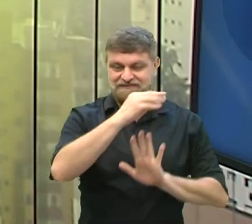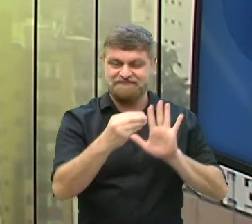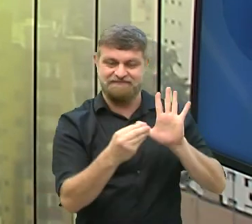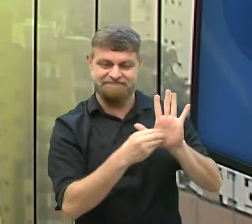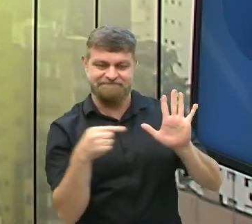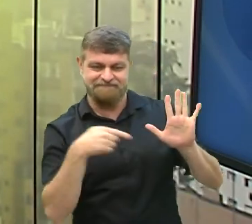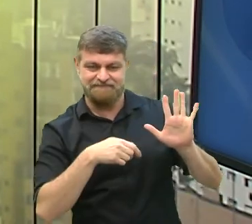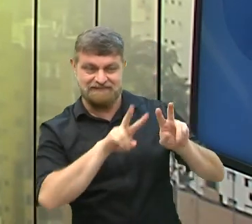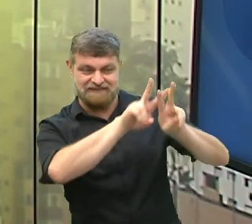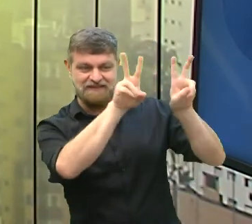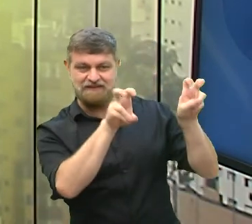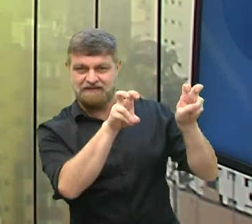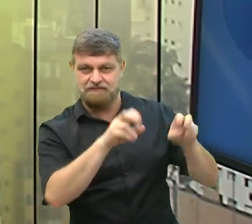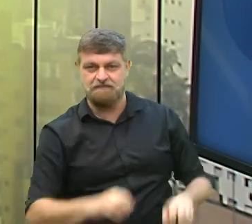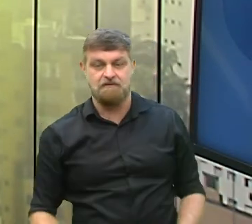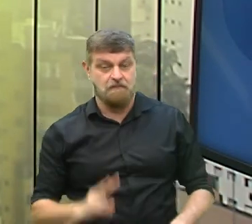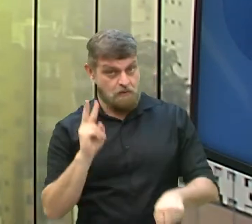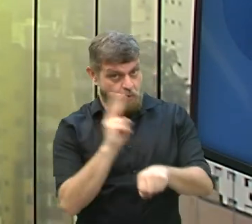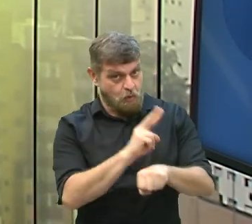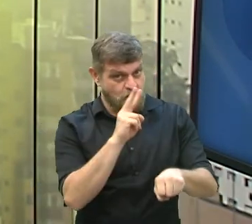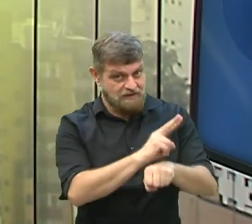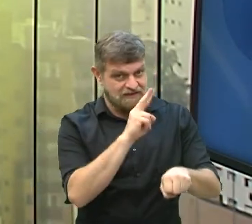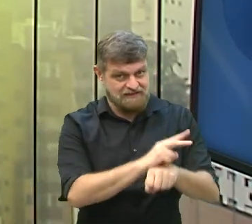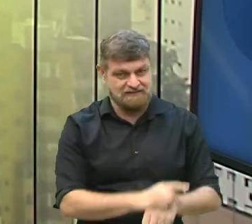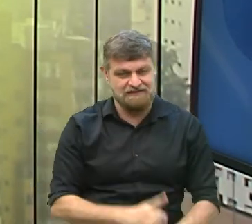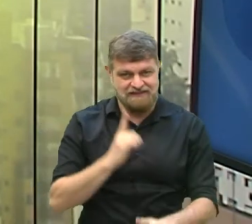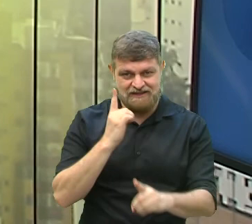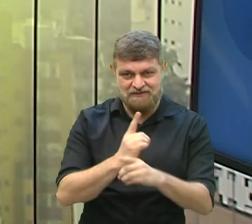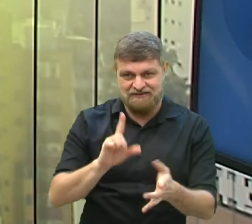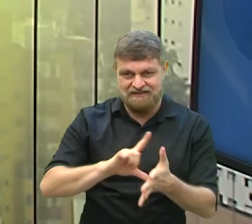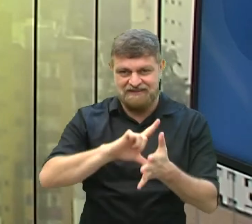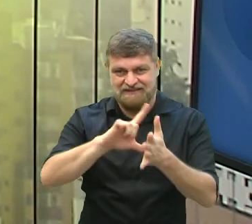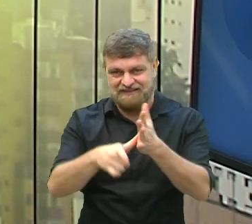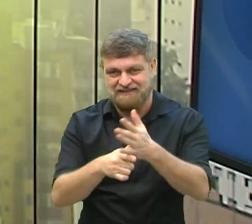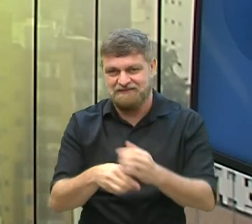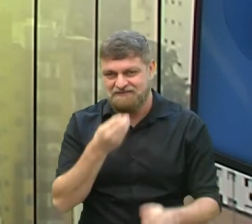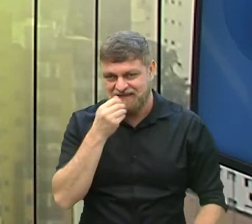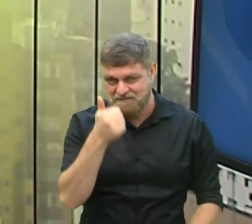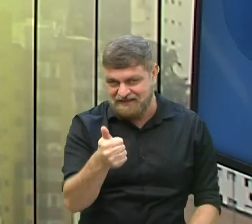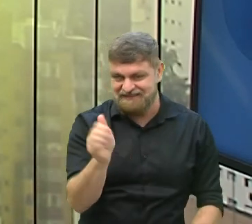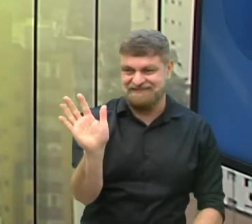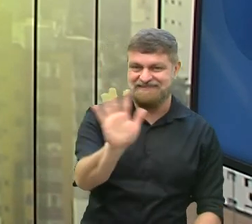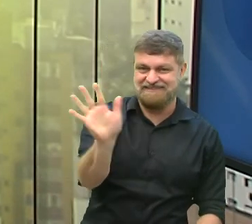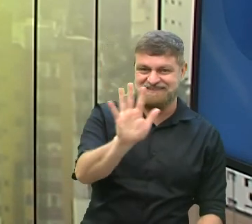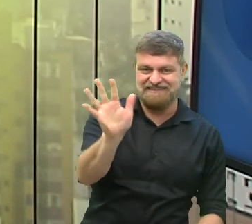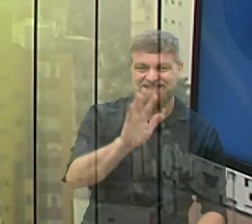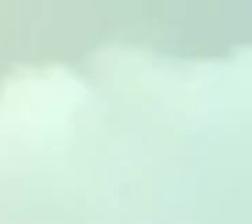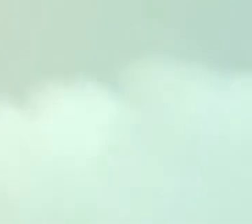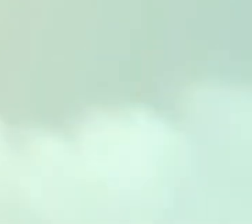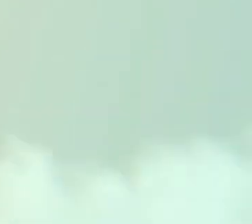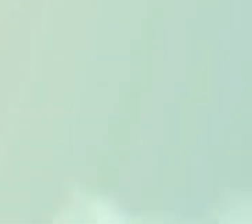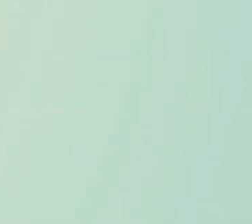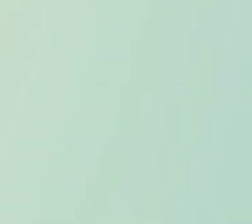meio ambiente. Bora cuidar do meio ambiente então. Te espero na próxima edição. Fique bem. Até lá. Tchau.